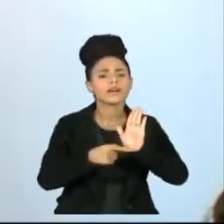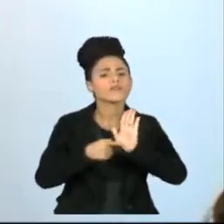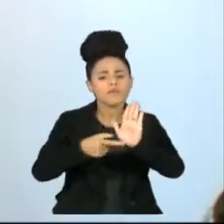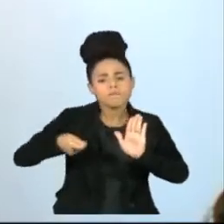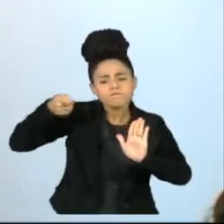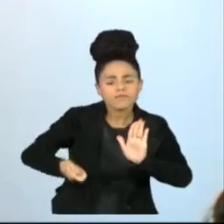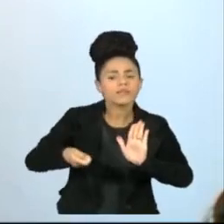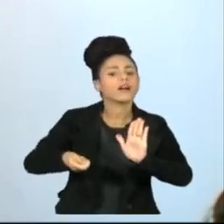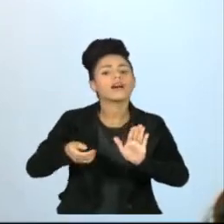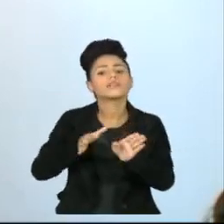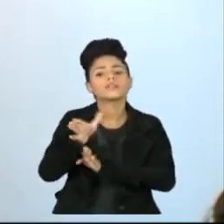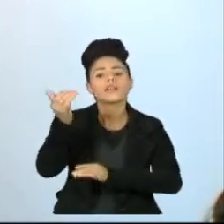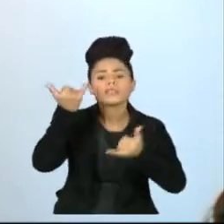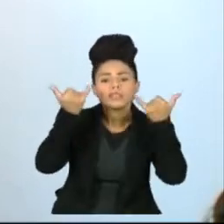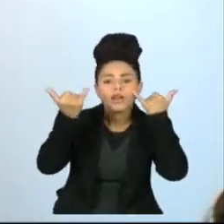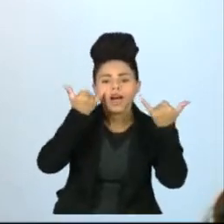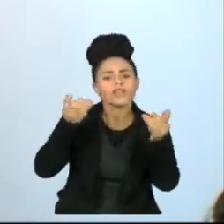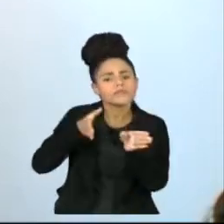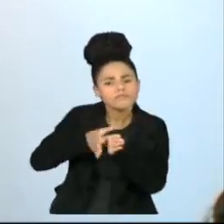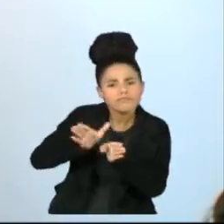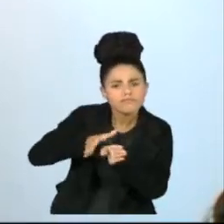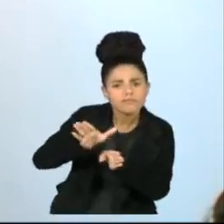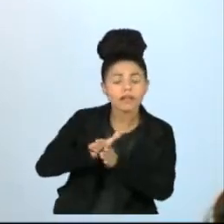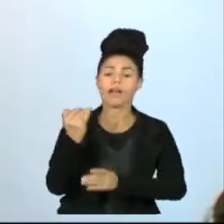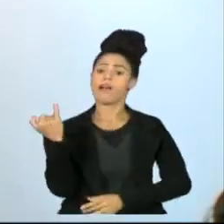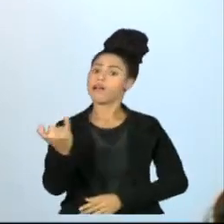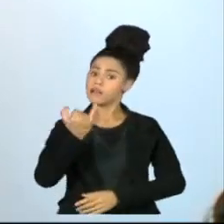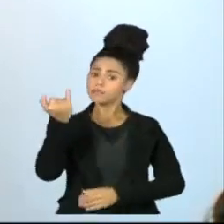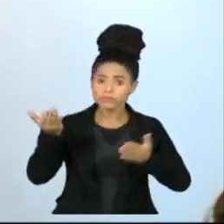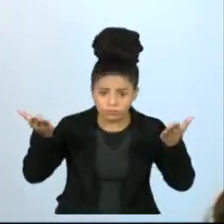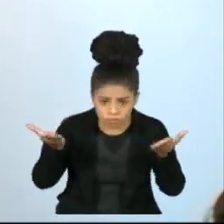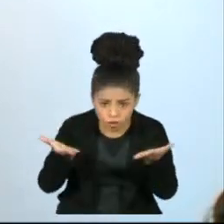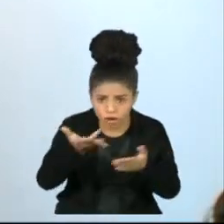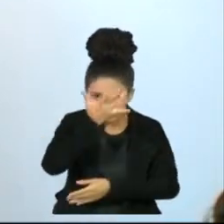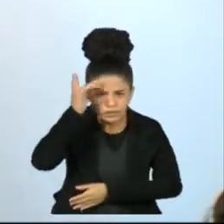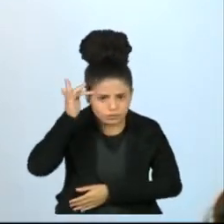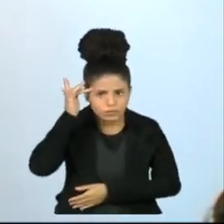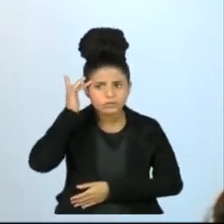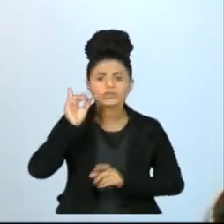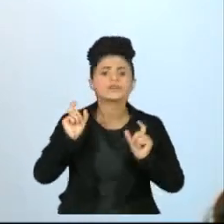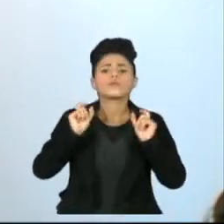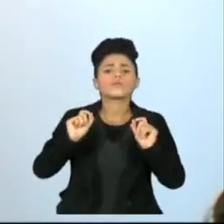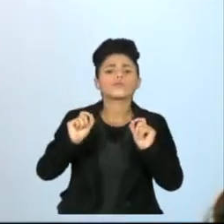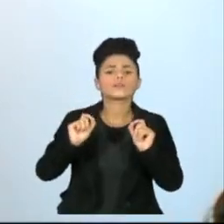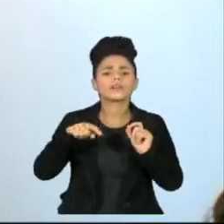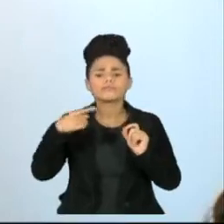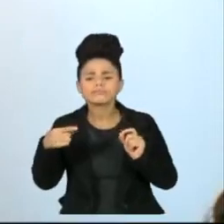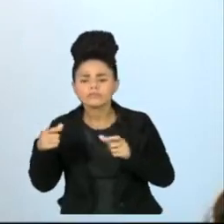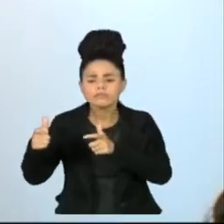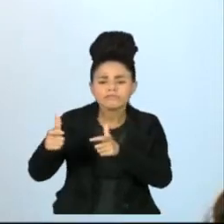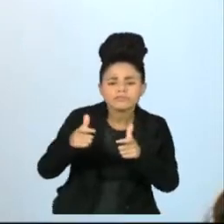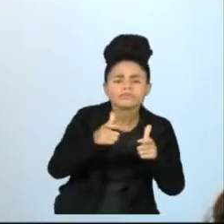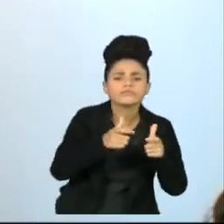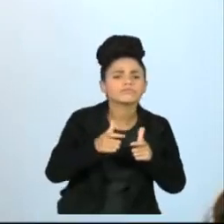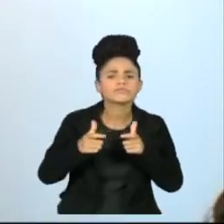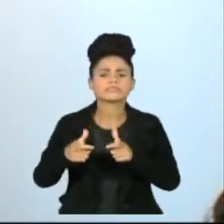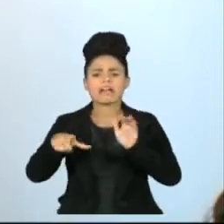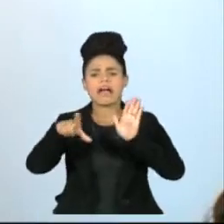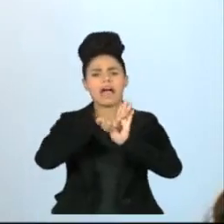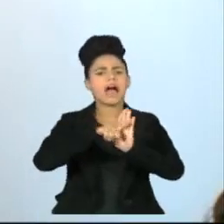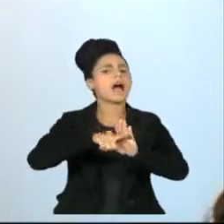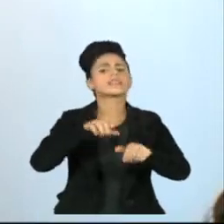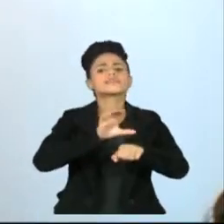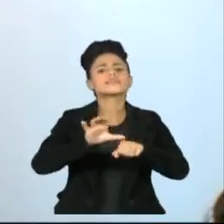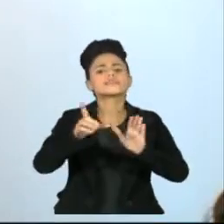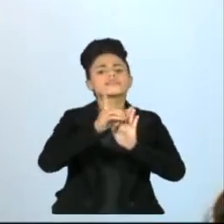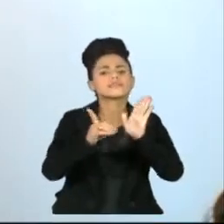A informação, a orientação é fundamental nesse momento. Não creio que o modelo de coerção de legislação